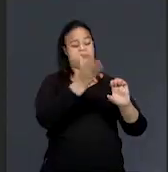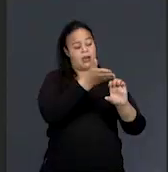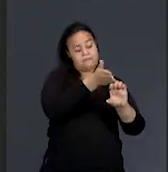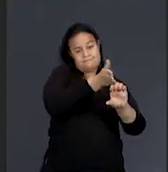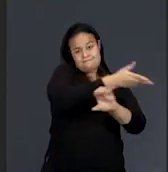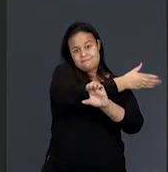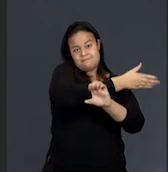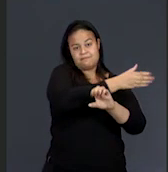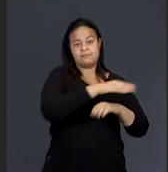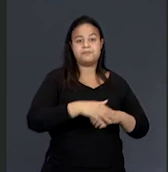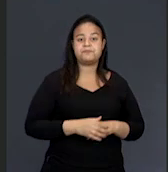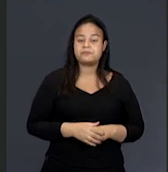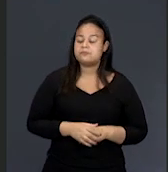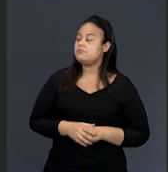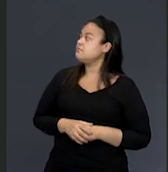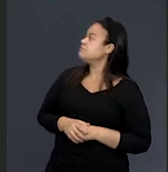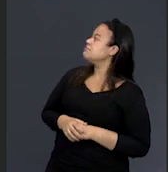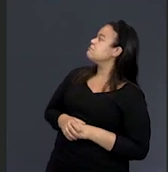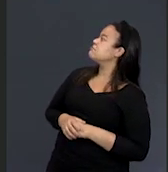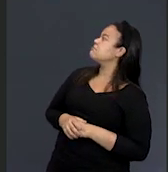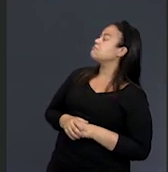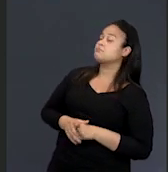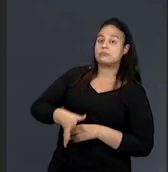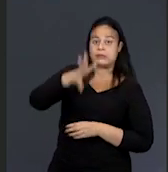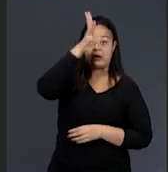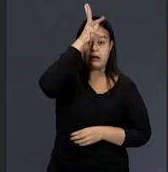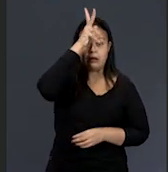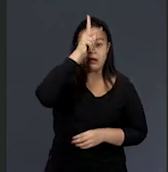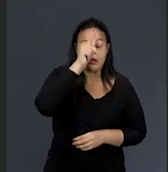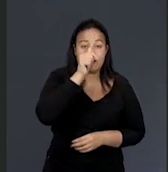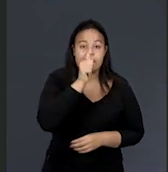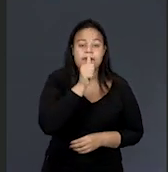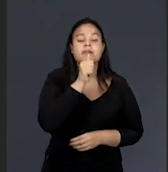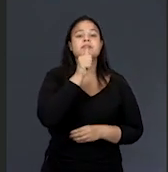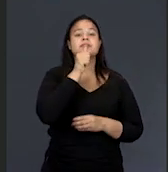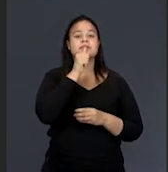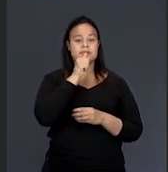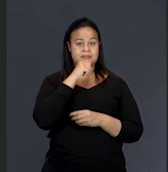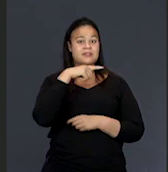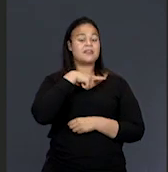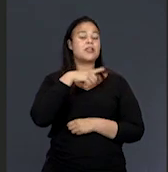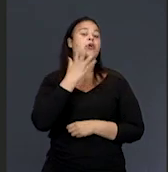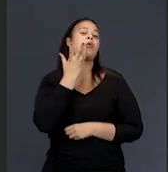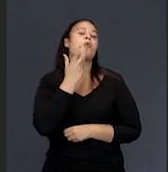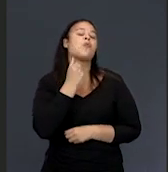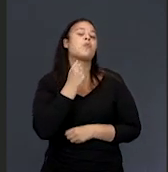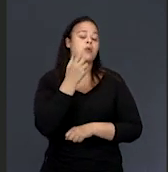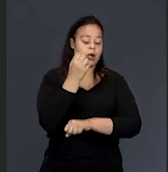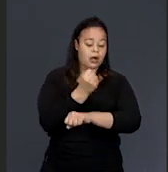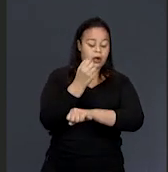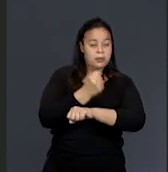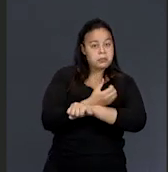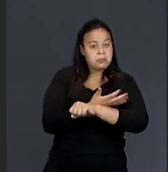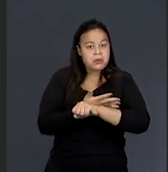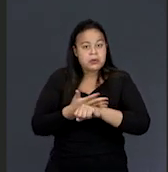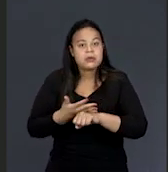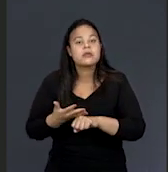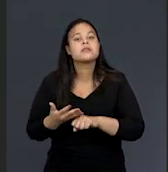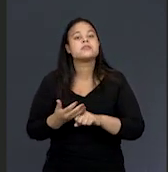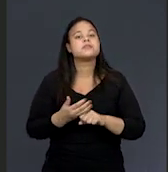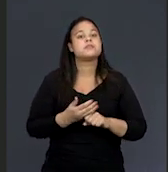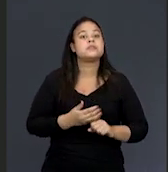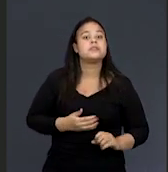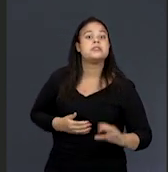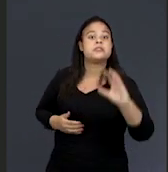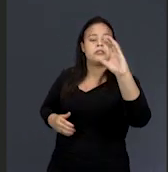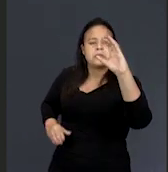a pelagem das galinhas. Então, eu tenho branca e branca. Czão,